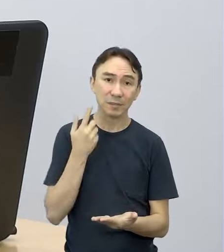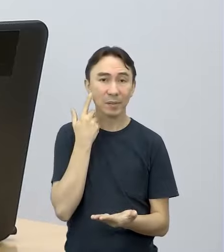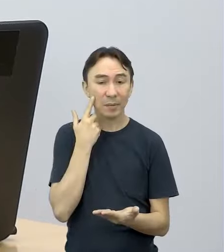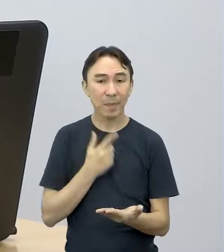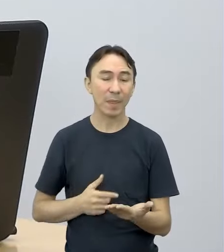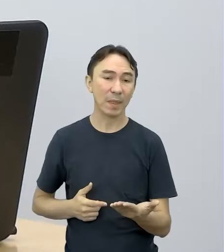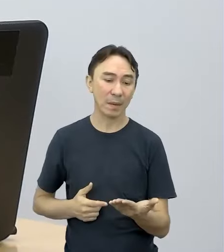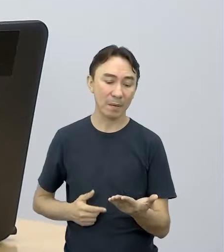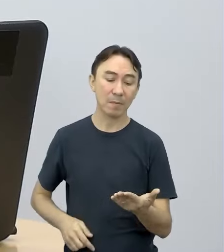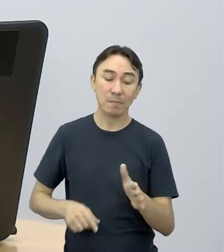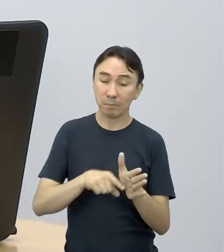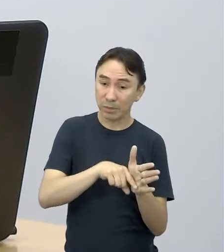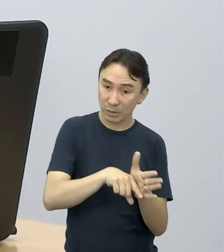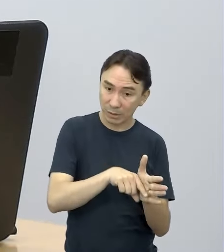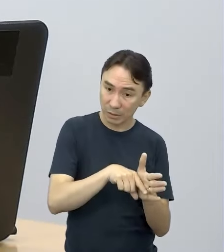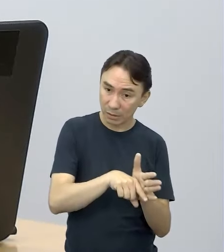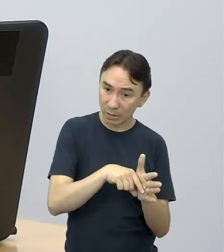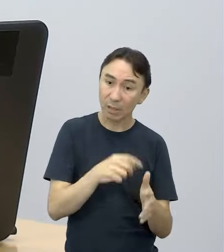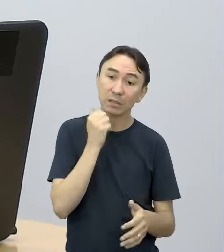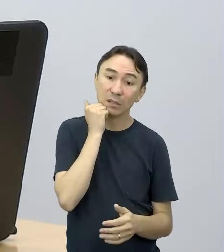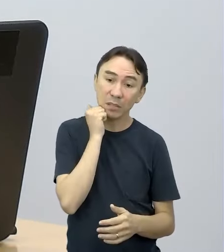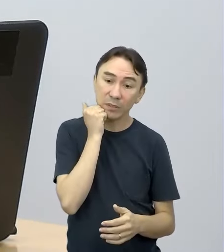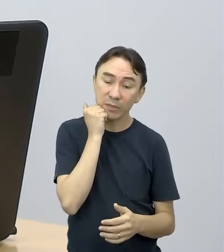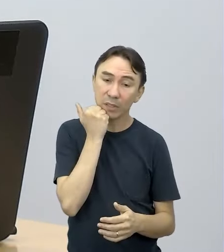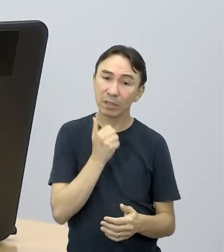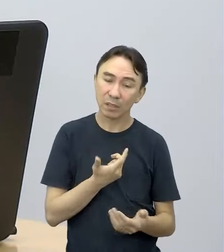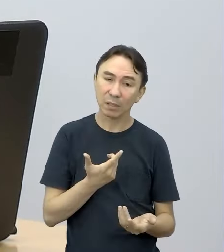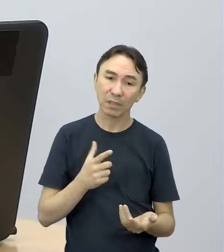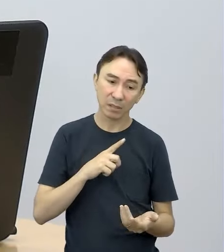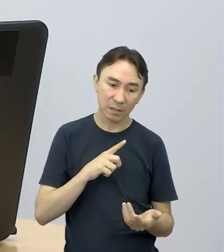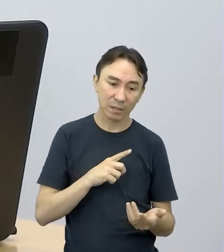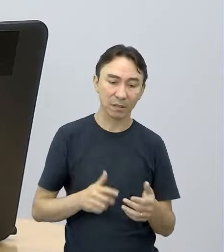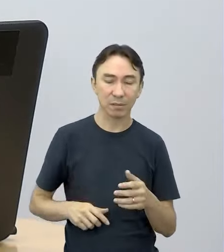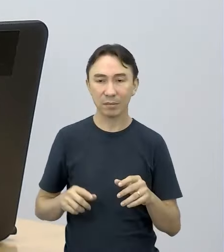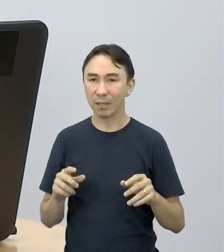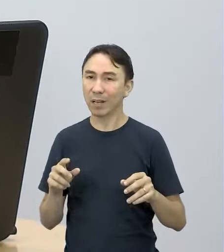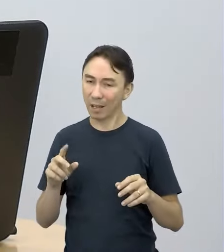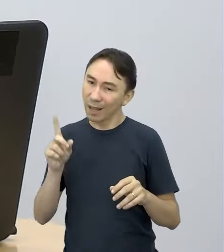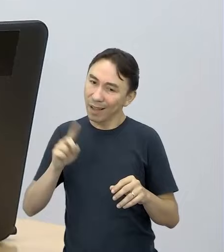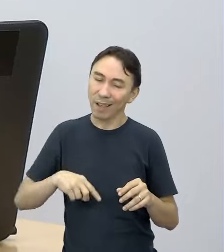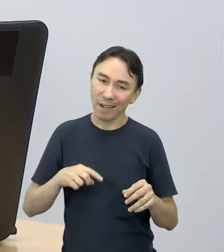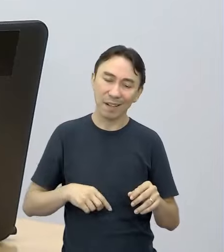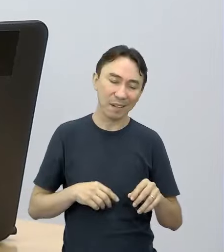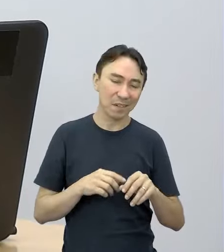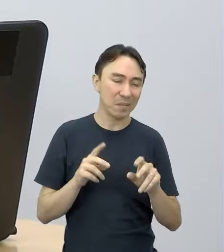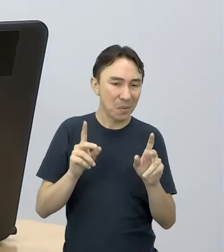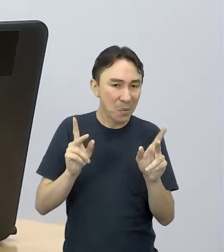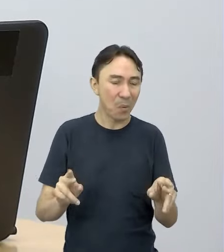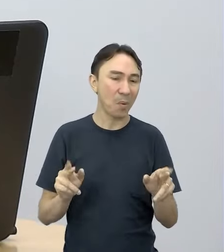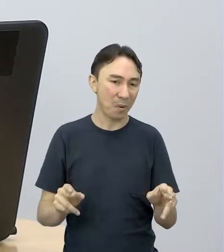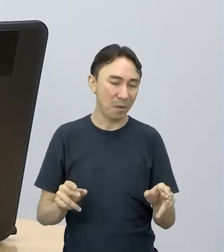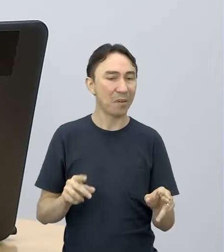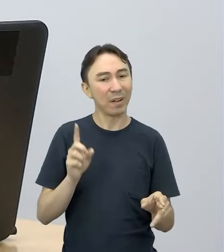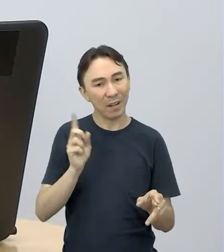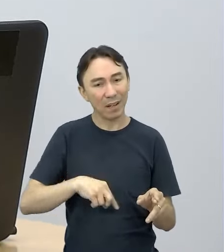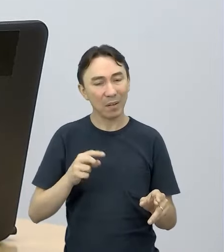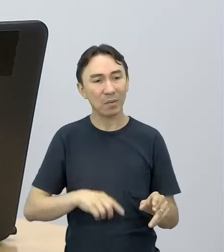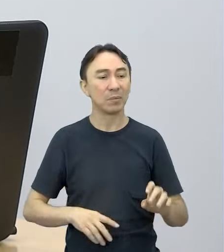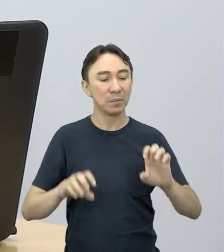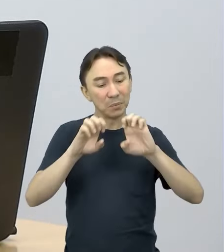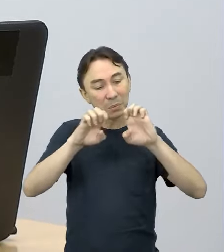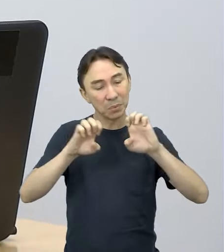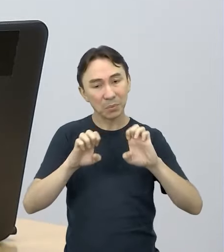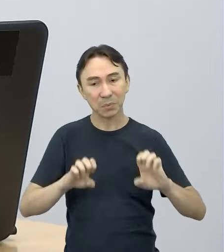pesquisa científica, né, então casam, né, ali a conversa é a mesma, porque a gente está falando de uma estrutura, né, muito parecida